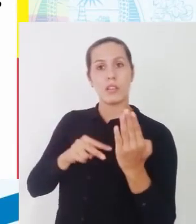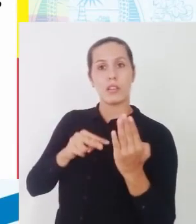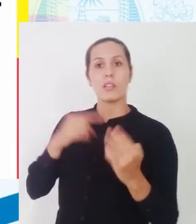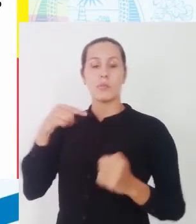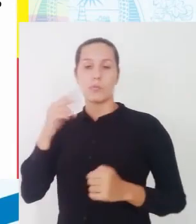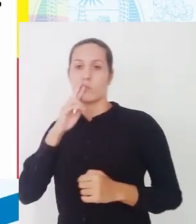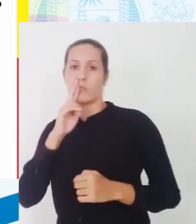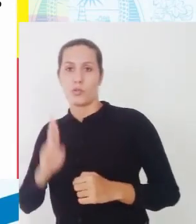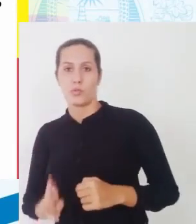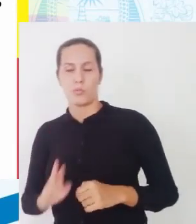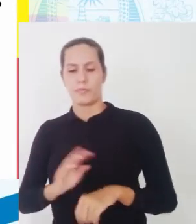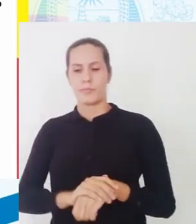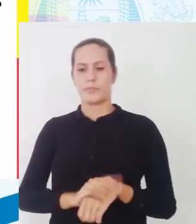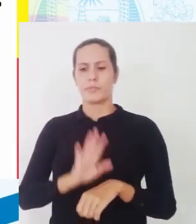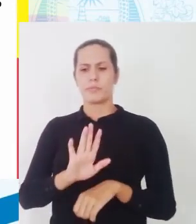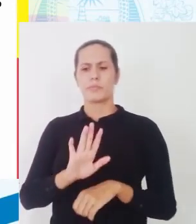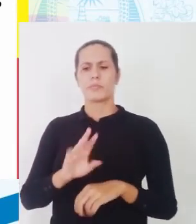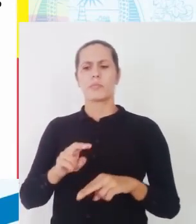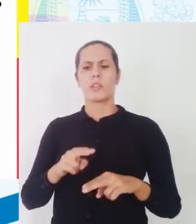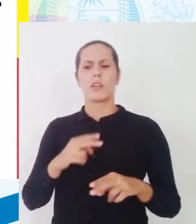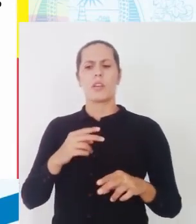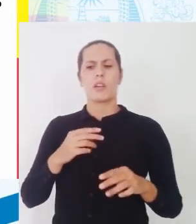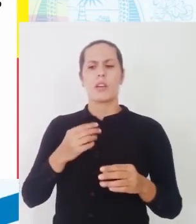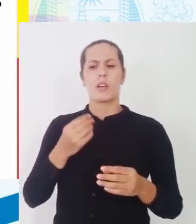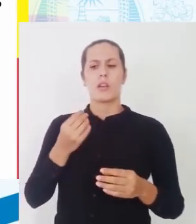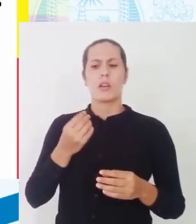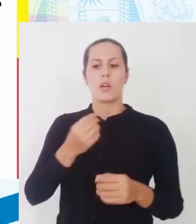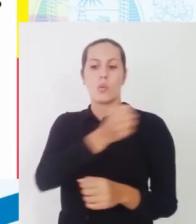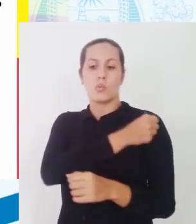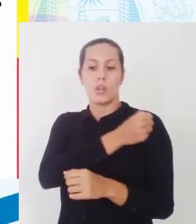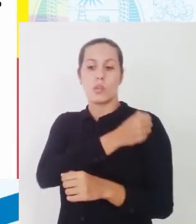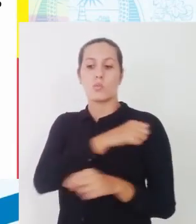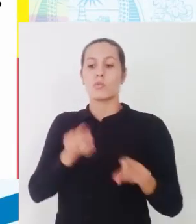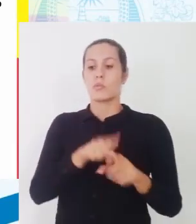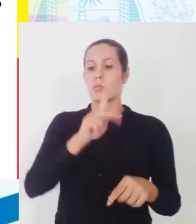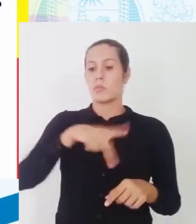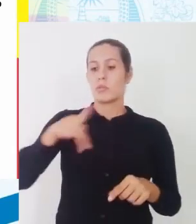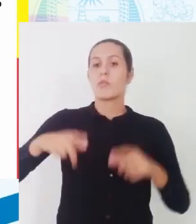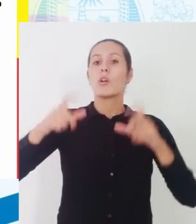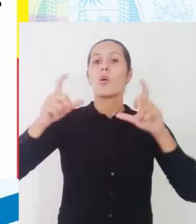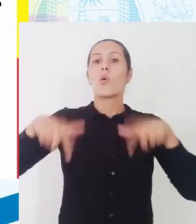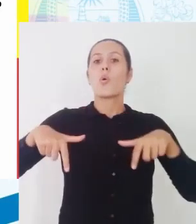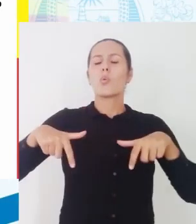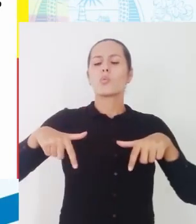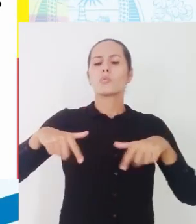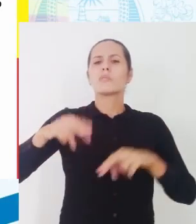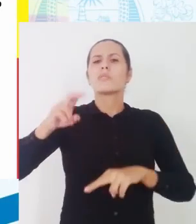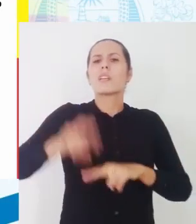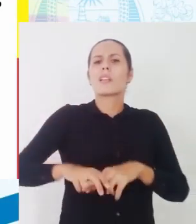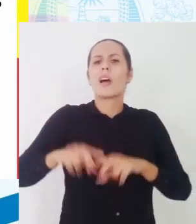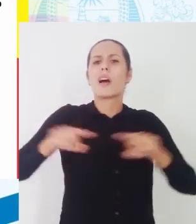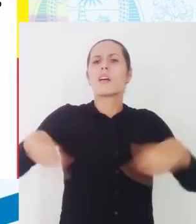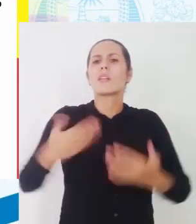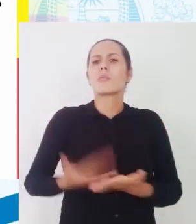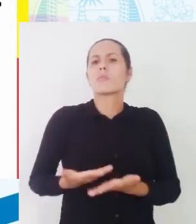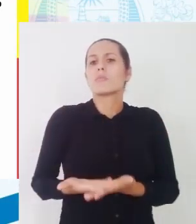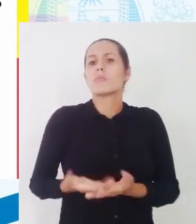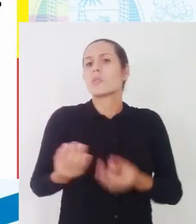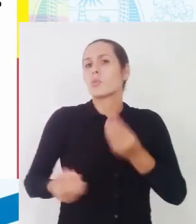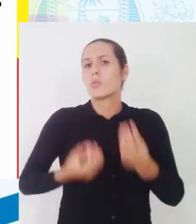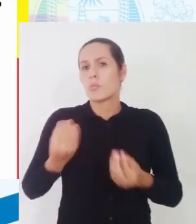passar para as respostas. De que forma e onde os alunos e professora estão sentados na sala de